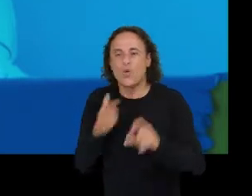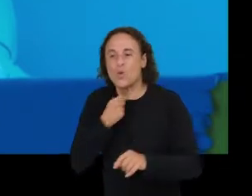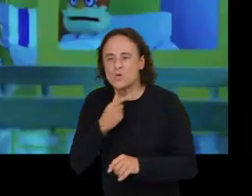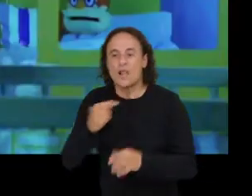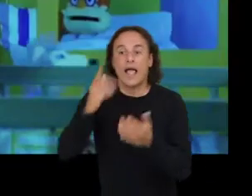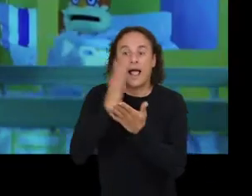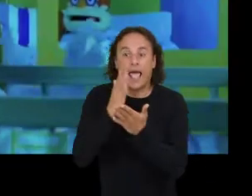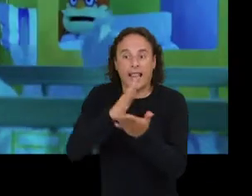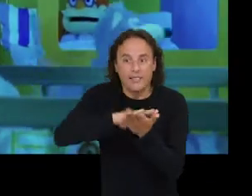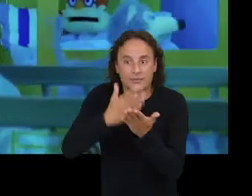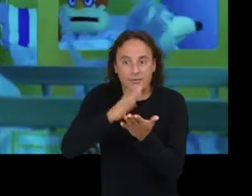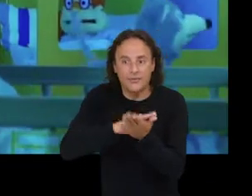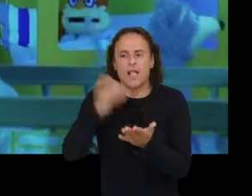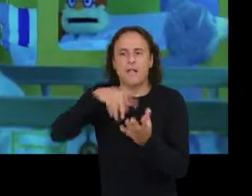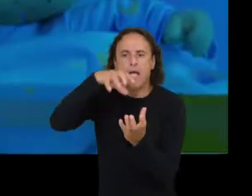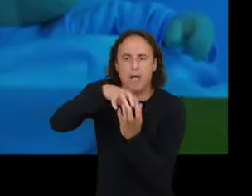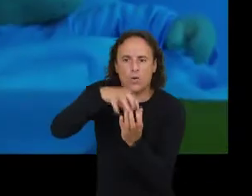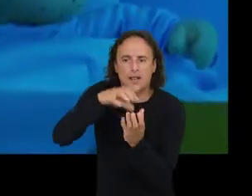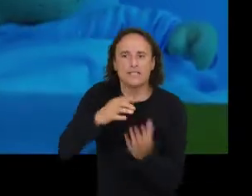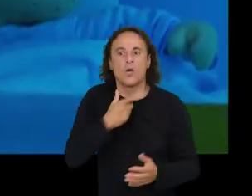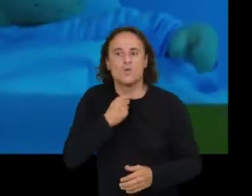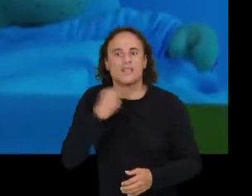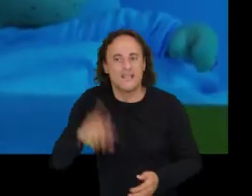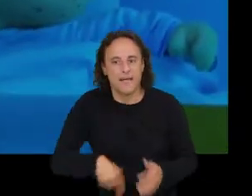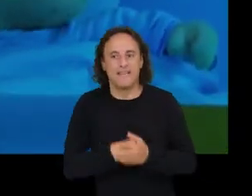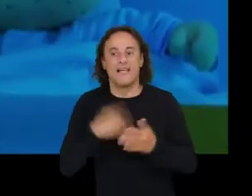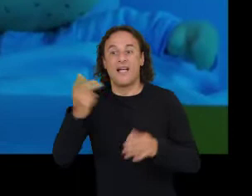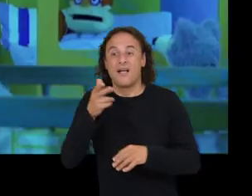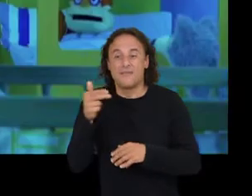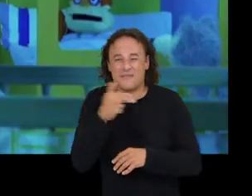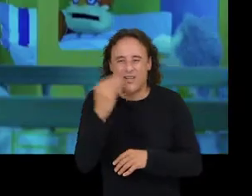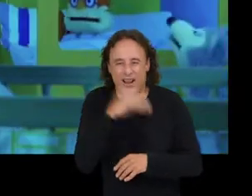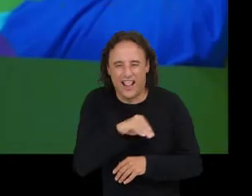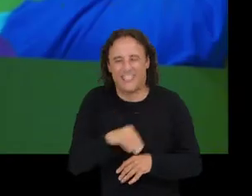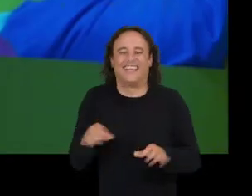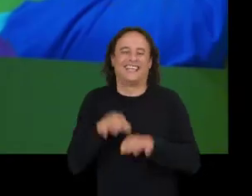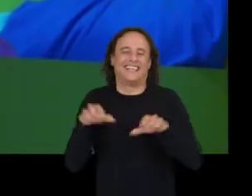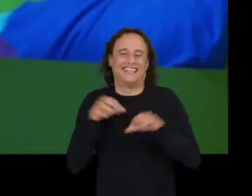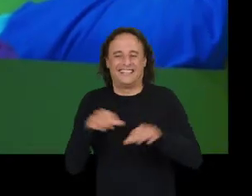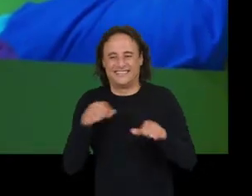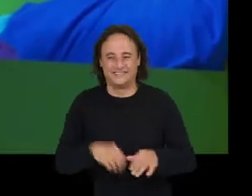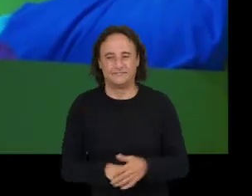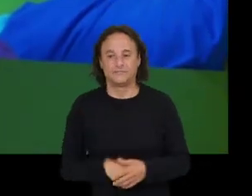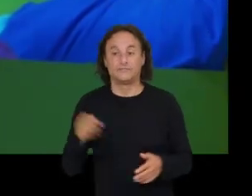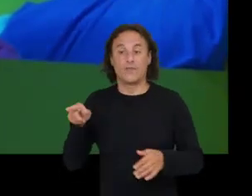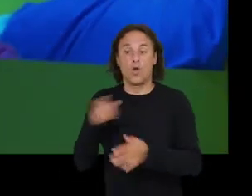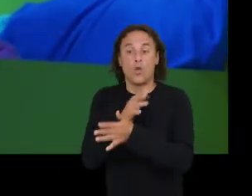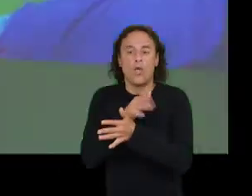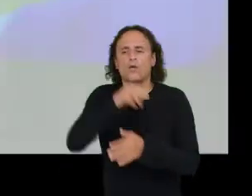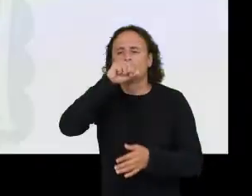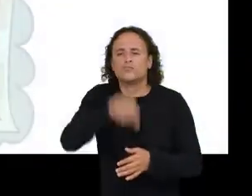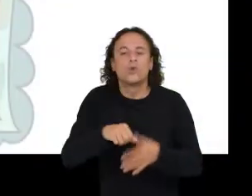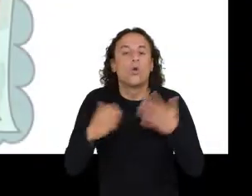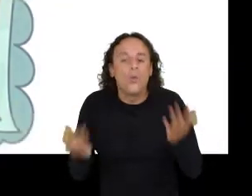los bistecs empanados, las hamburguesas. Y el peixe congelado. Y el seu juguete